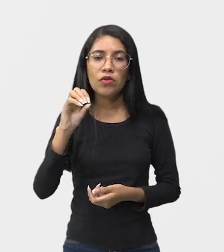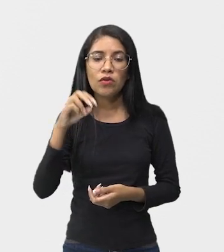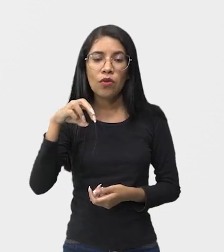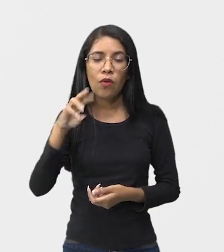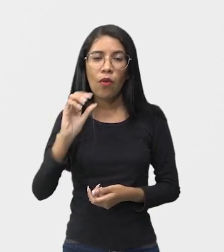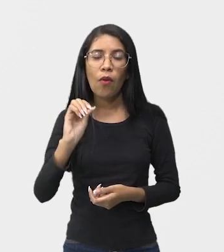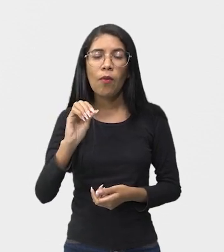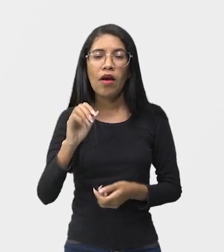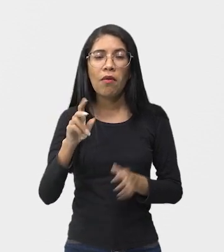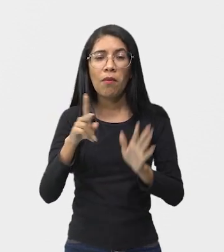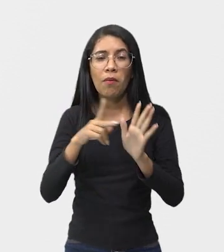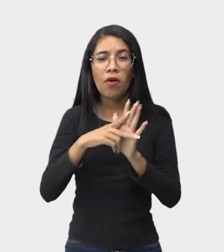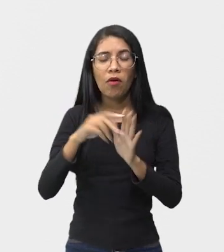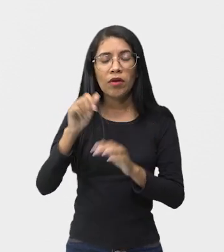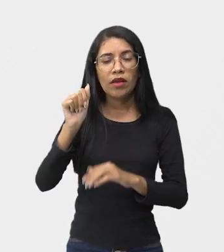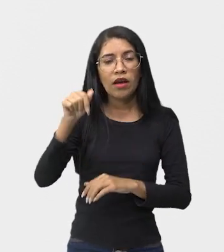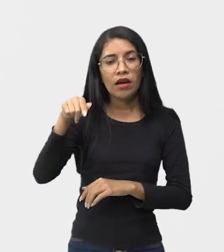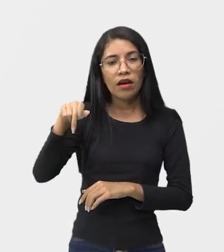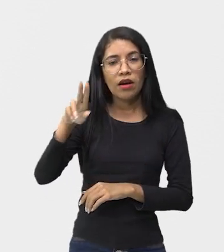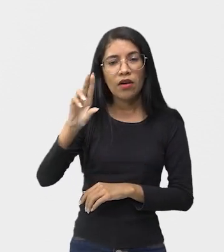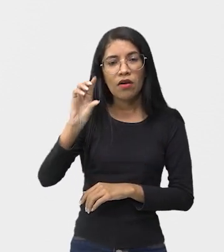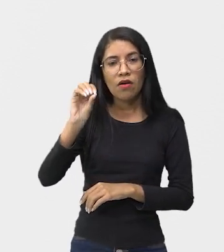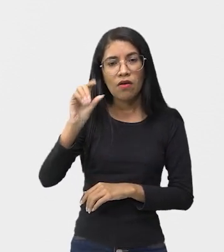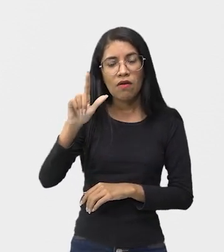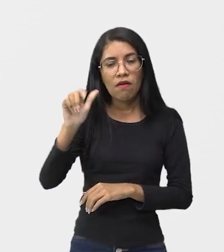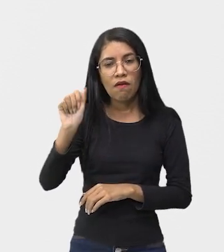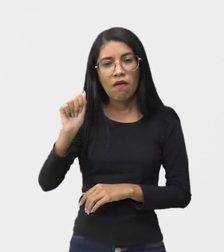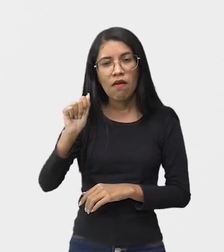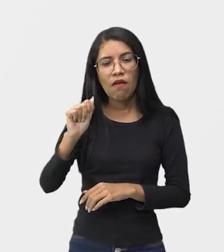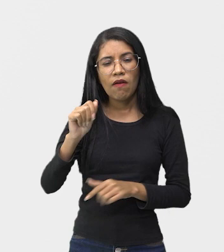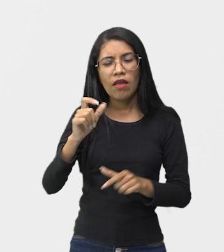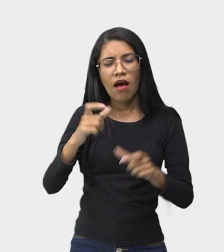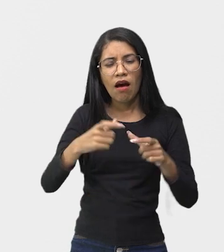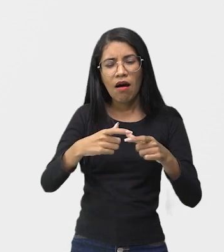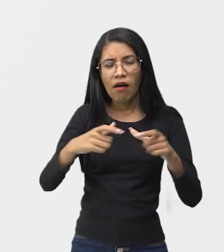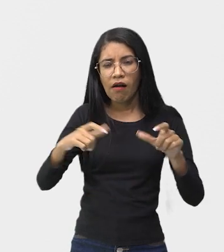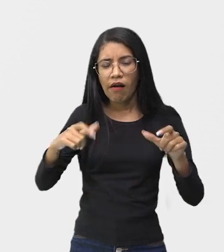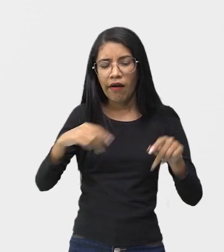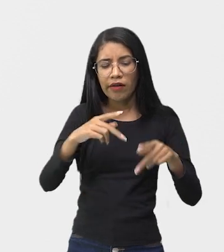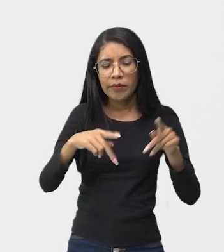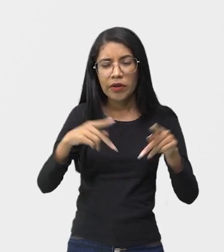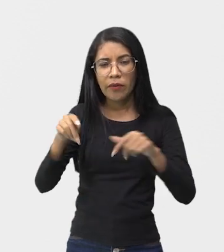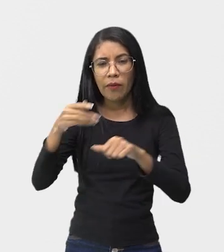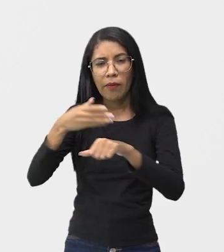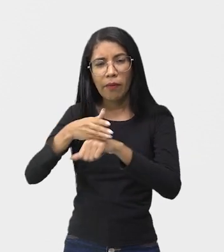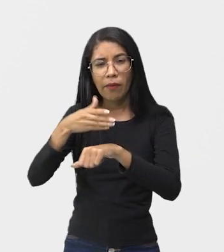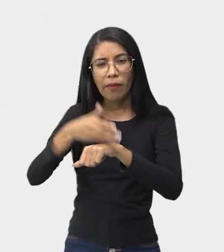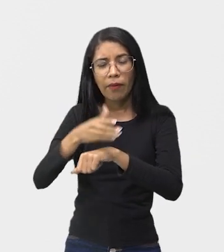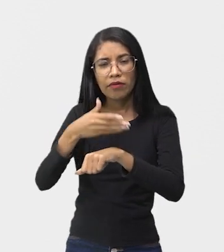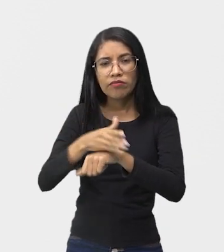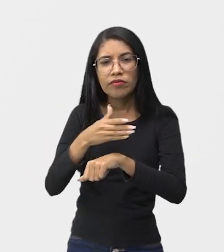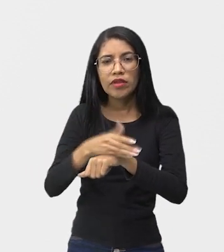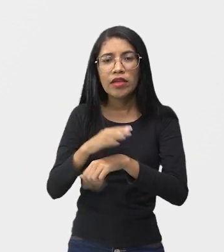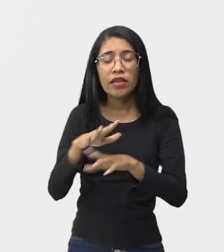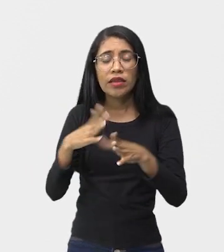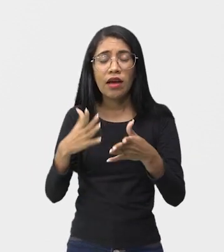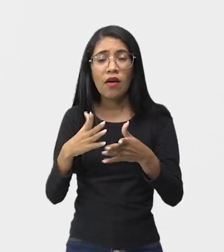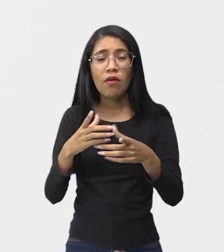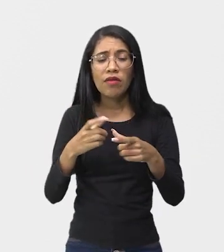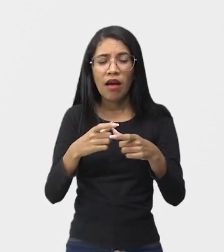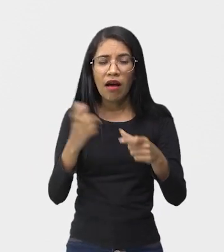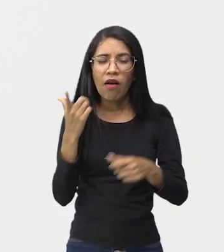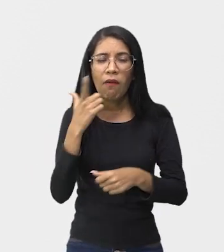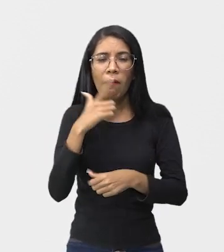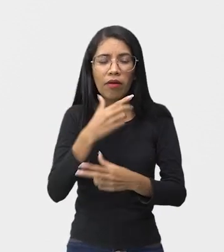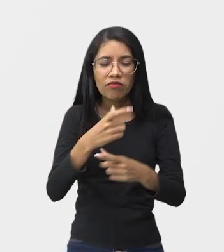quente, originário da Angola, não para de conquistar cada vez mais praticantes. Então, a Kizomba está ganhando